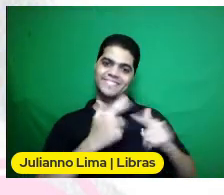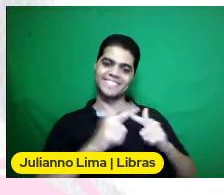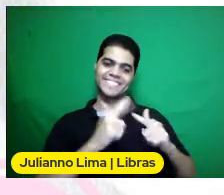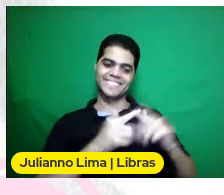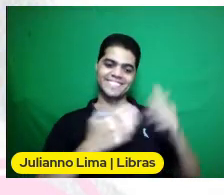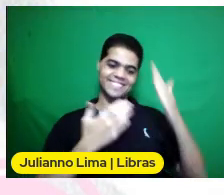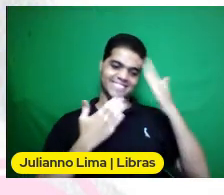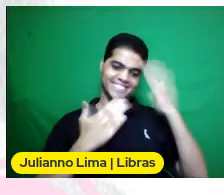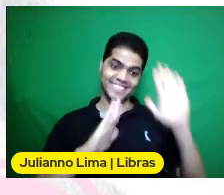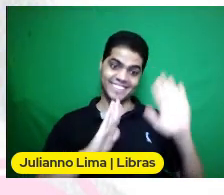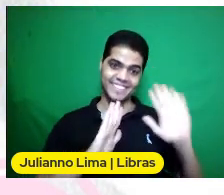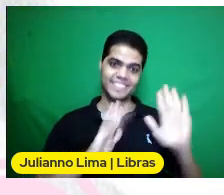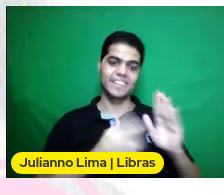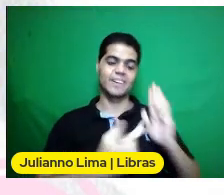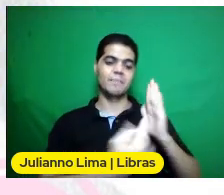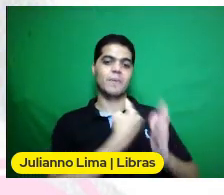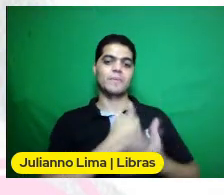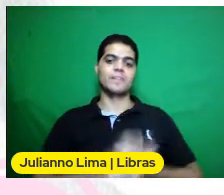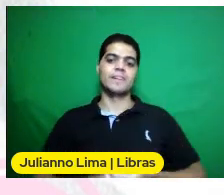Obrigado pela pergunta.